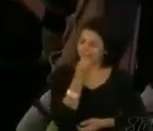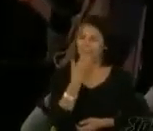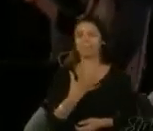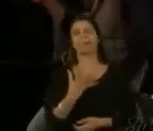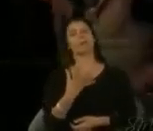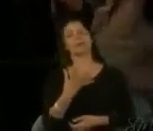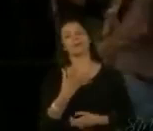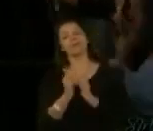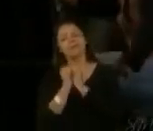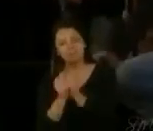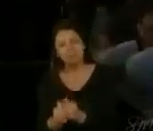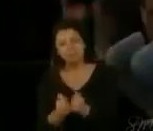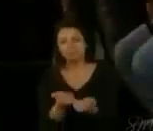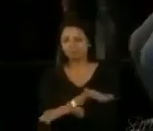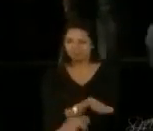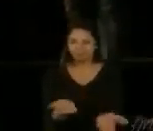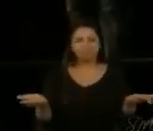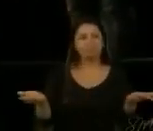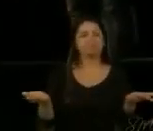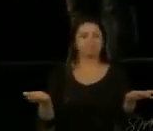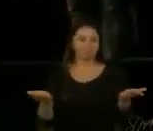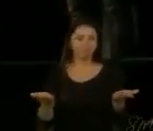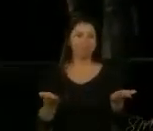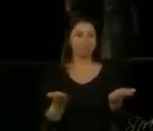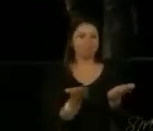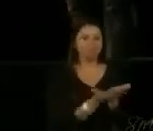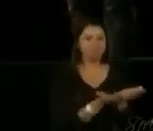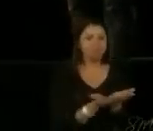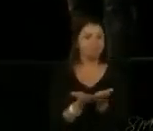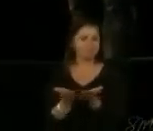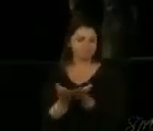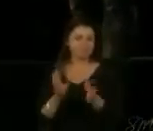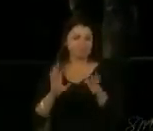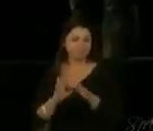Muito bom estar com os nossos irmãos em Cristo Jesus.